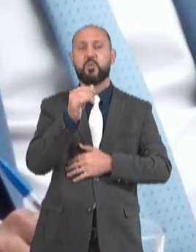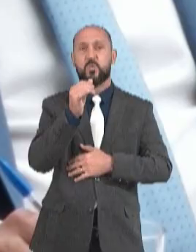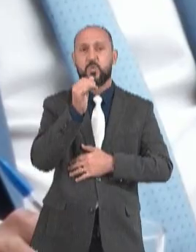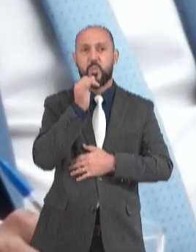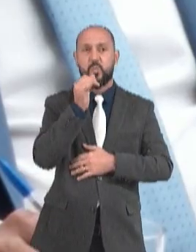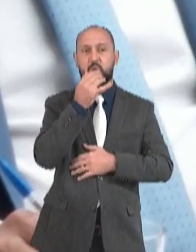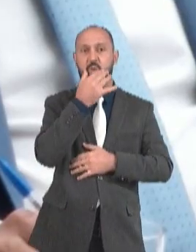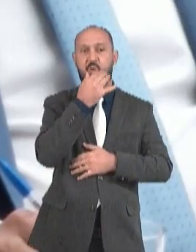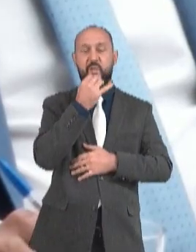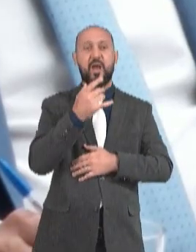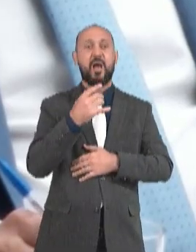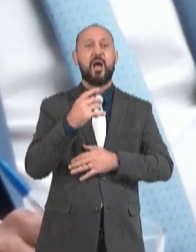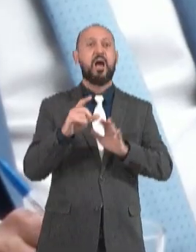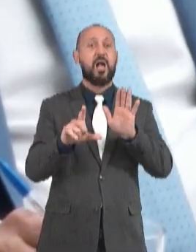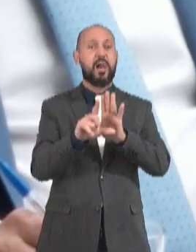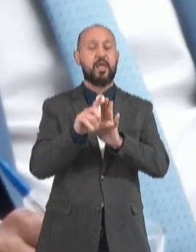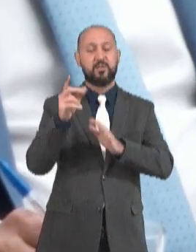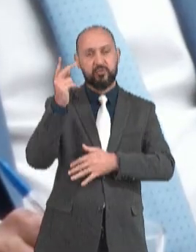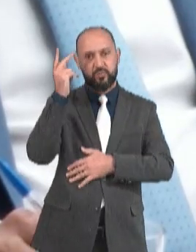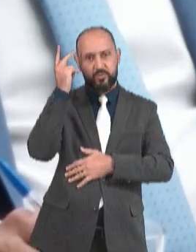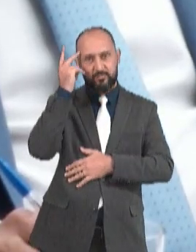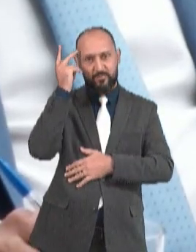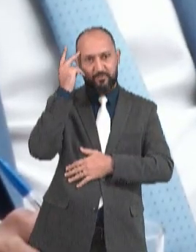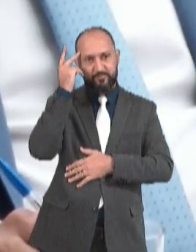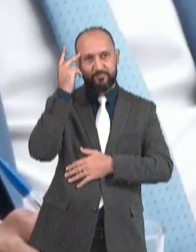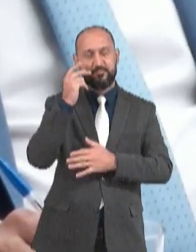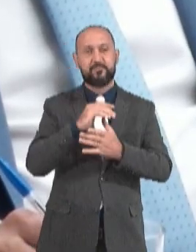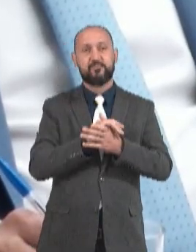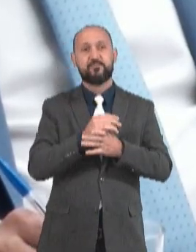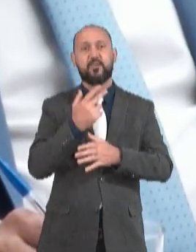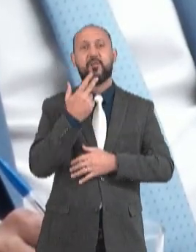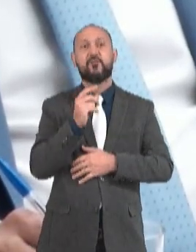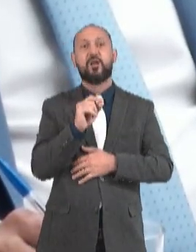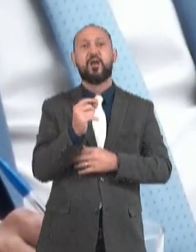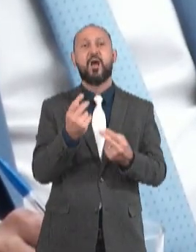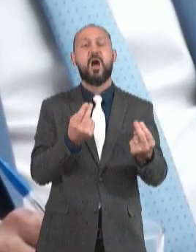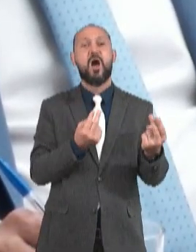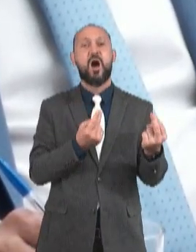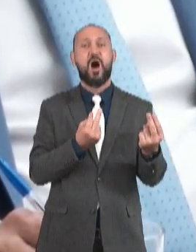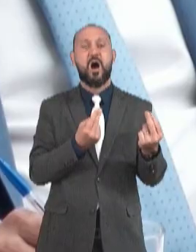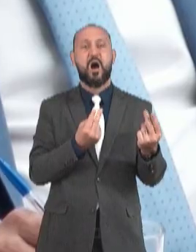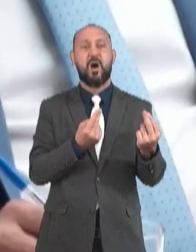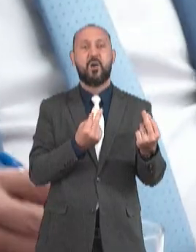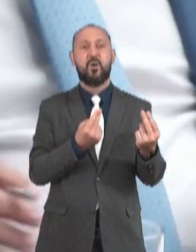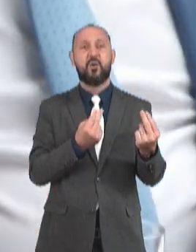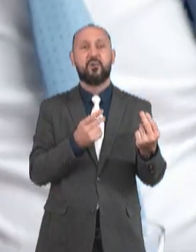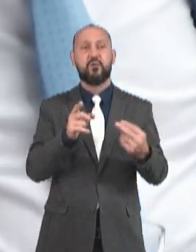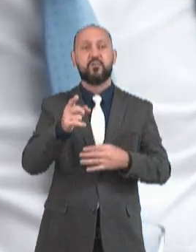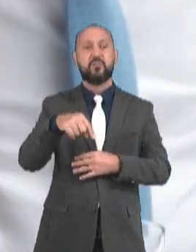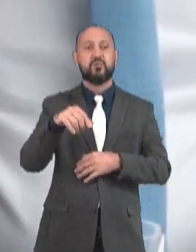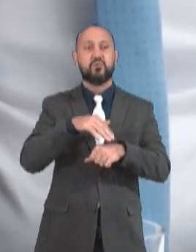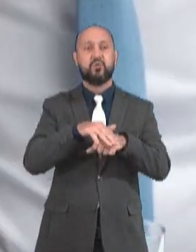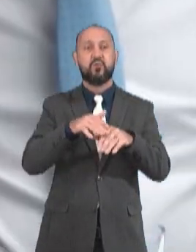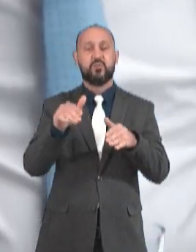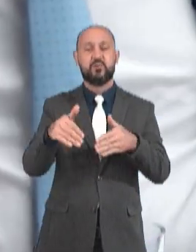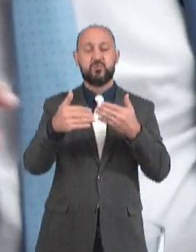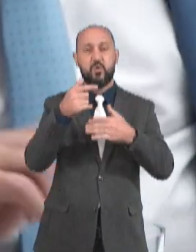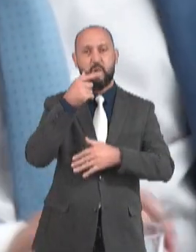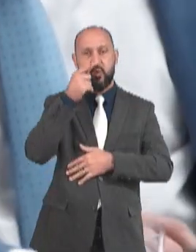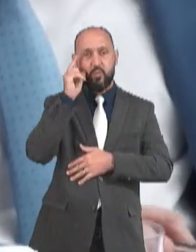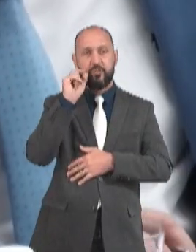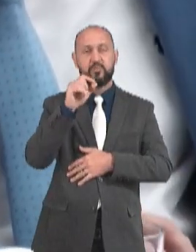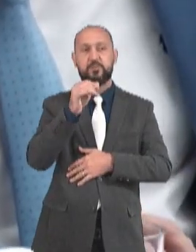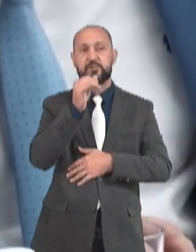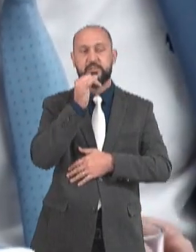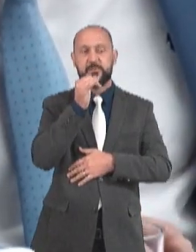caso da Lei de São Paulo, né, que fala, inclusive, exatamente do que Vossa Excelência conversou comigo ontem,